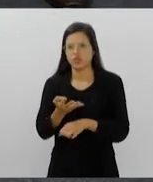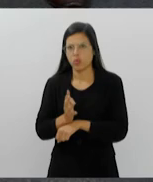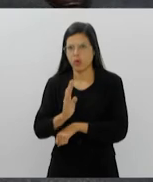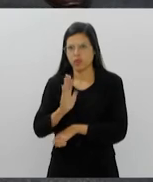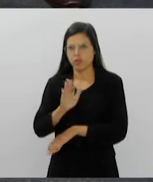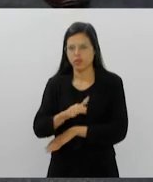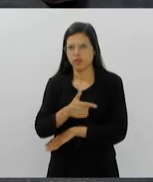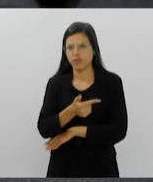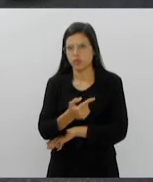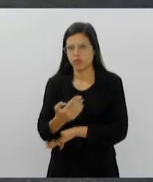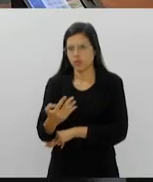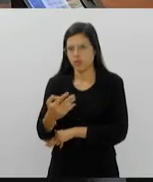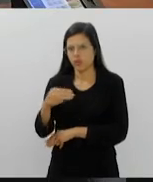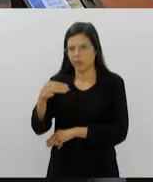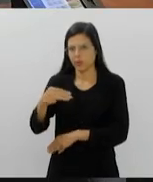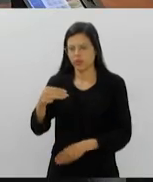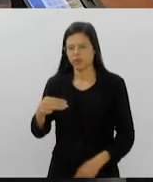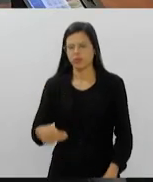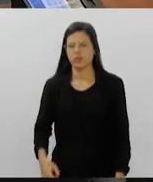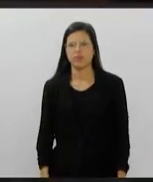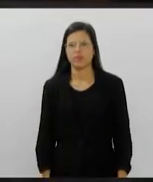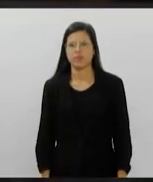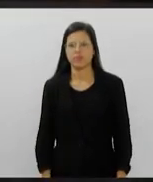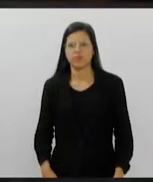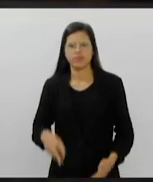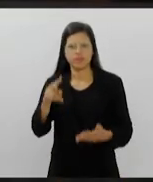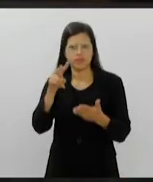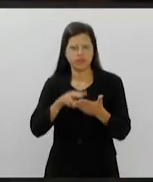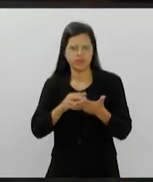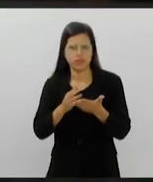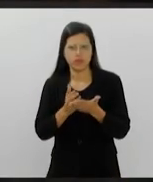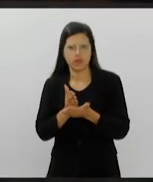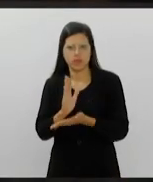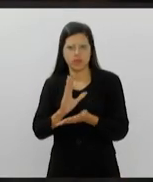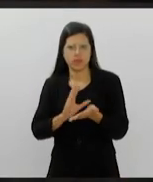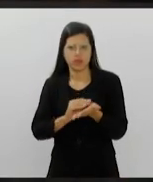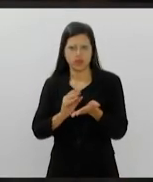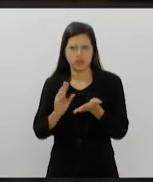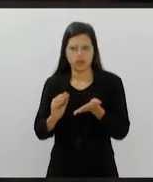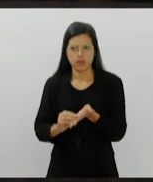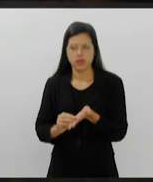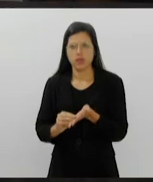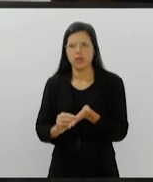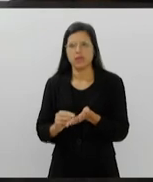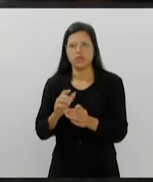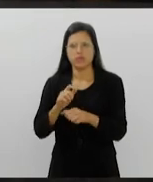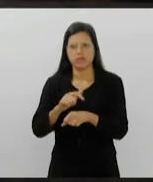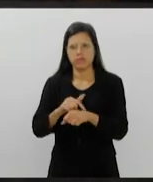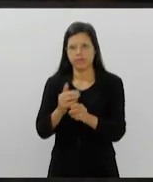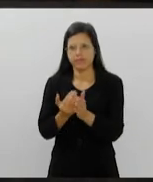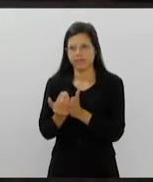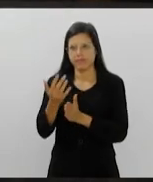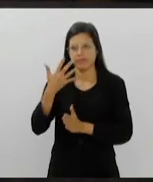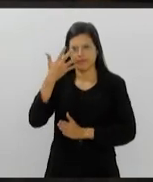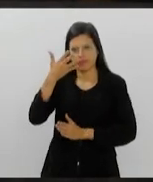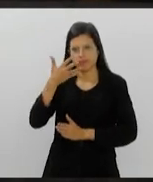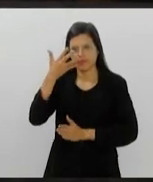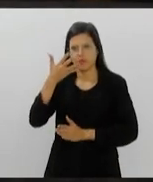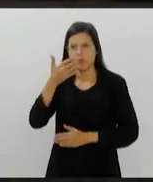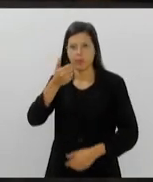horas e 24 minutos. Lida e aprovada a ata, passe ao expediente inicial.